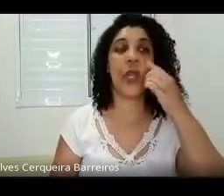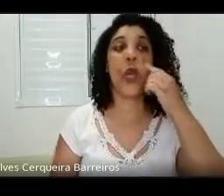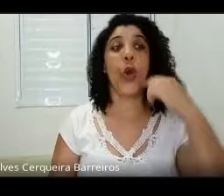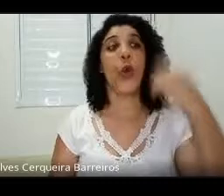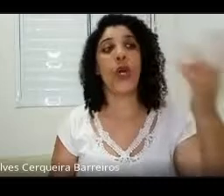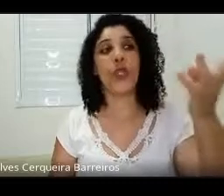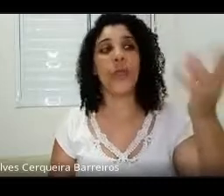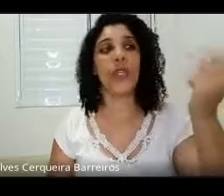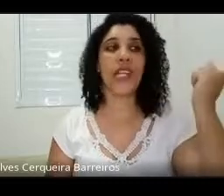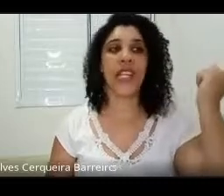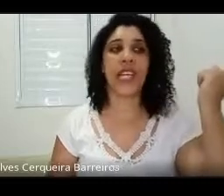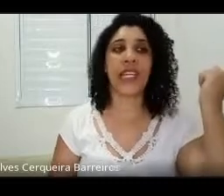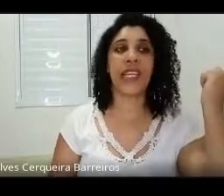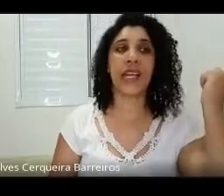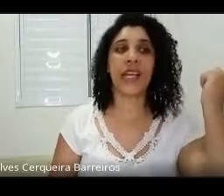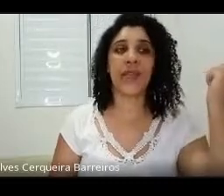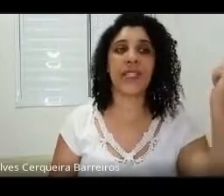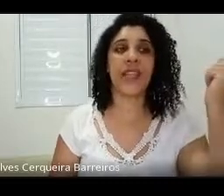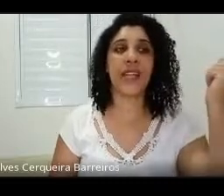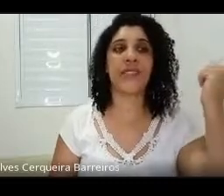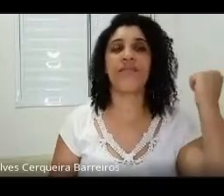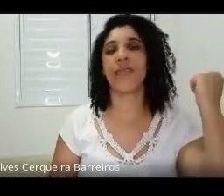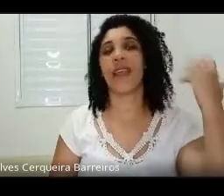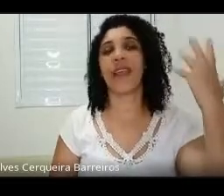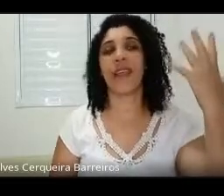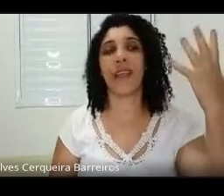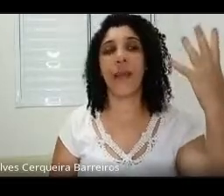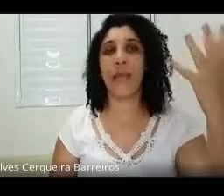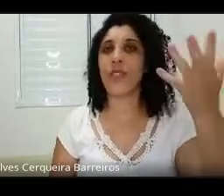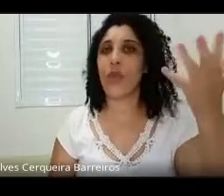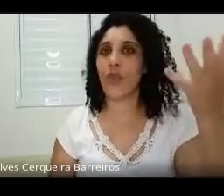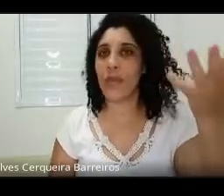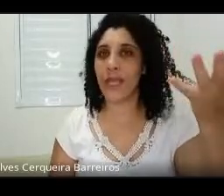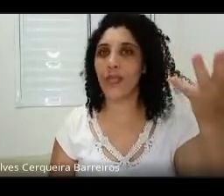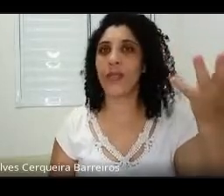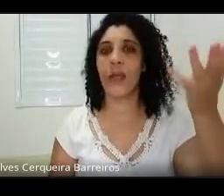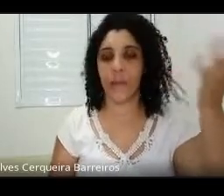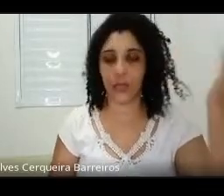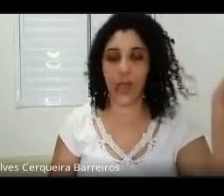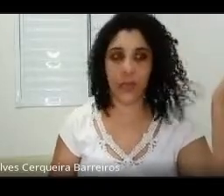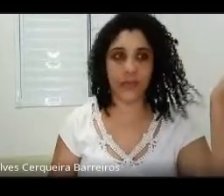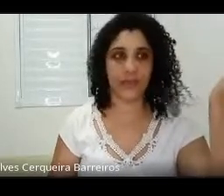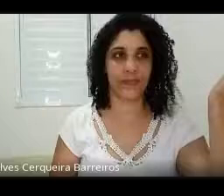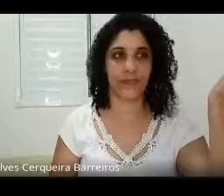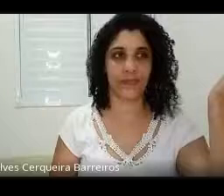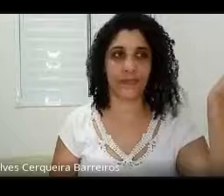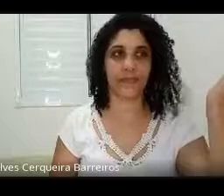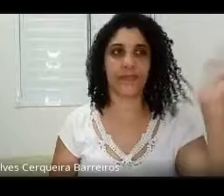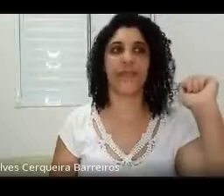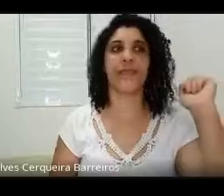comunicação. O outro mito é achar que a língua de sinais é apenas o alfabeto manual.